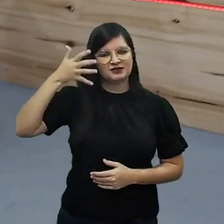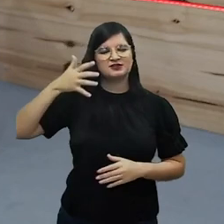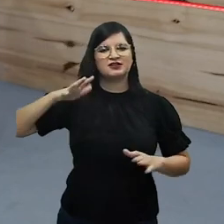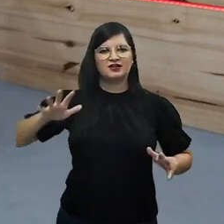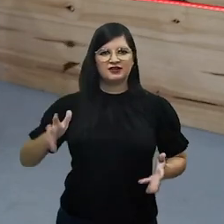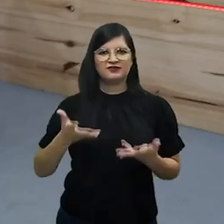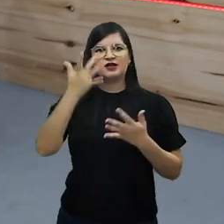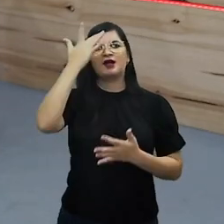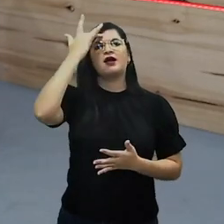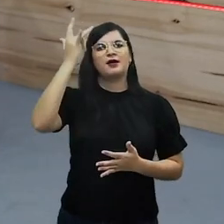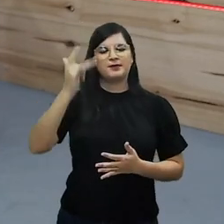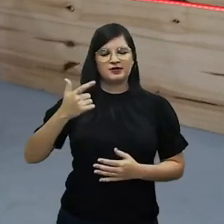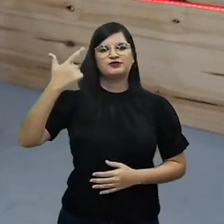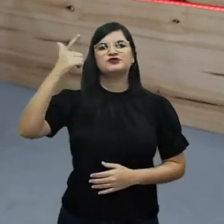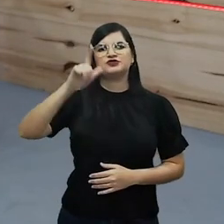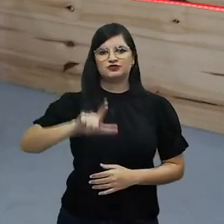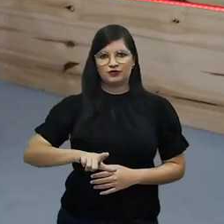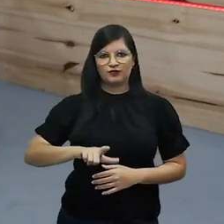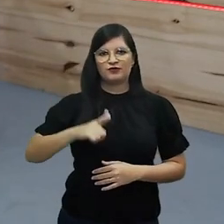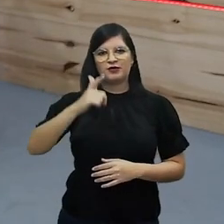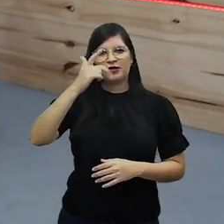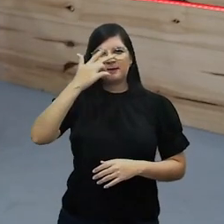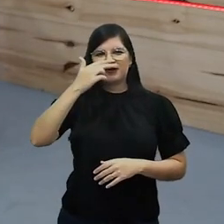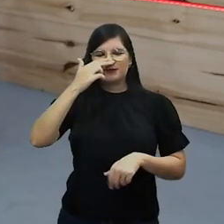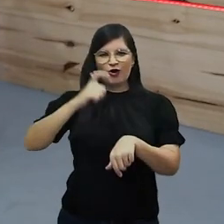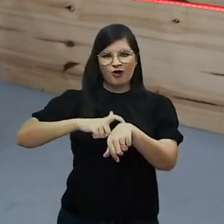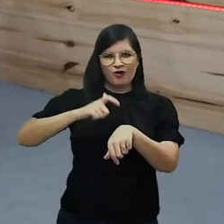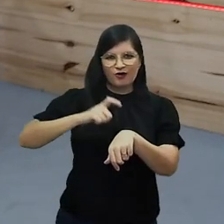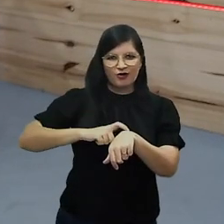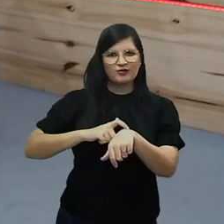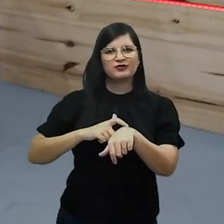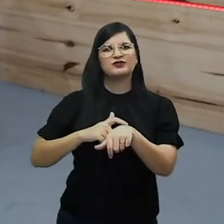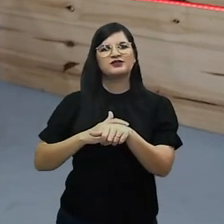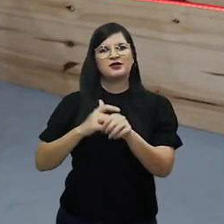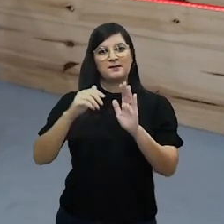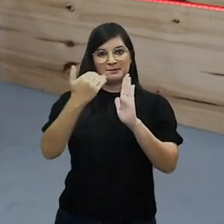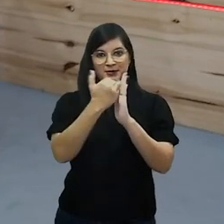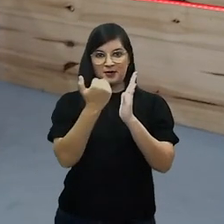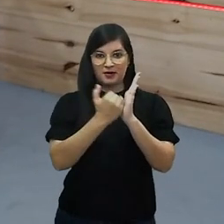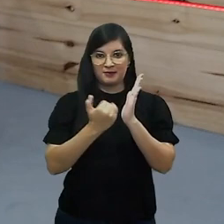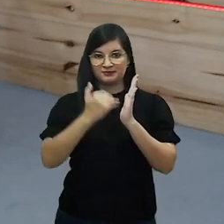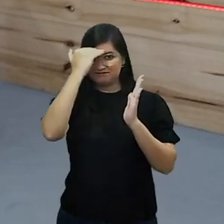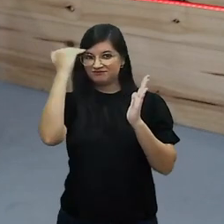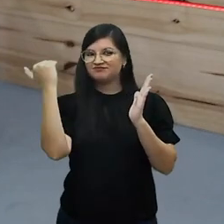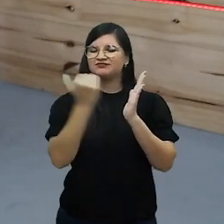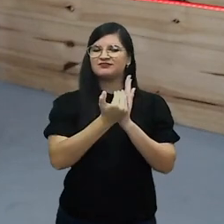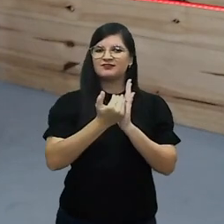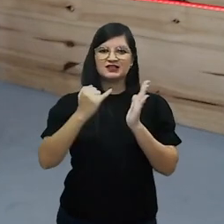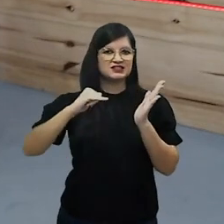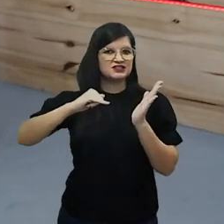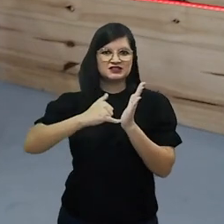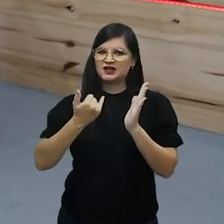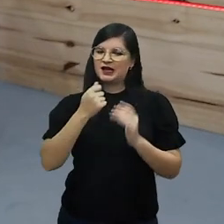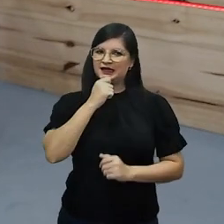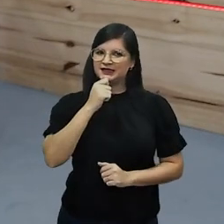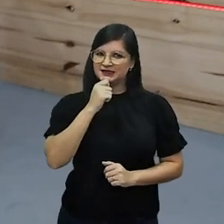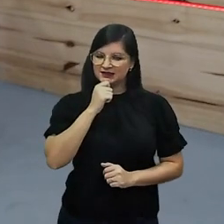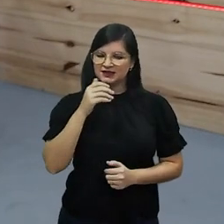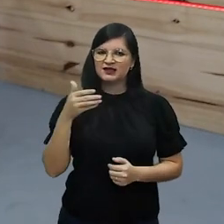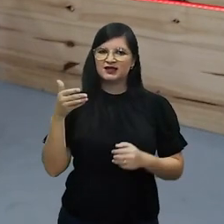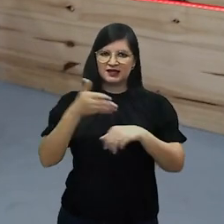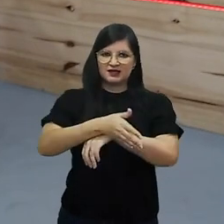Reforçando que amanhã estaremos aqui novamente nesse mesmo horário, seguindo a nossa programação. Se você não se inscreveu, entra lá no